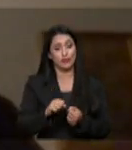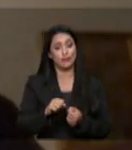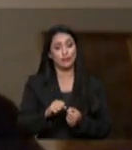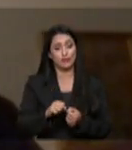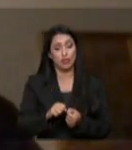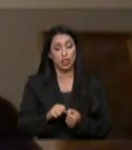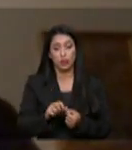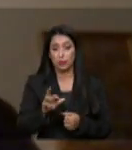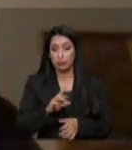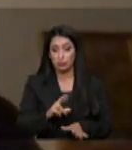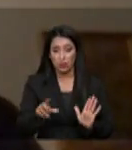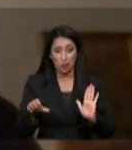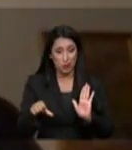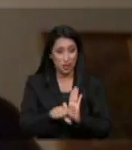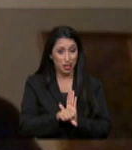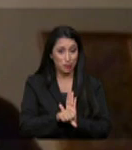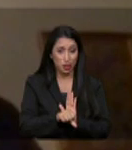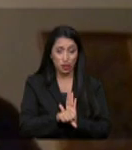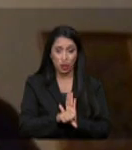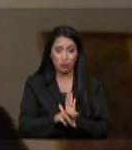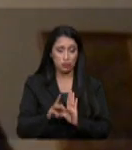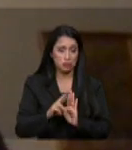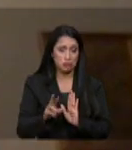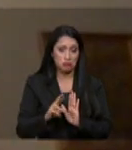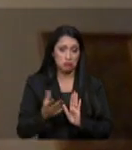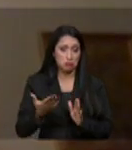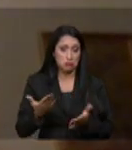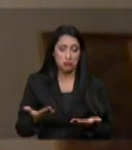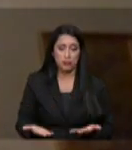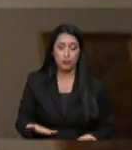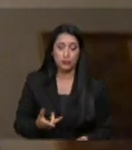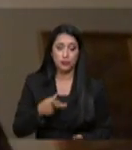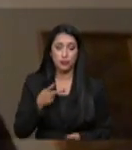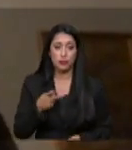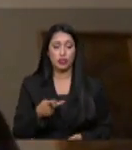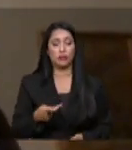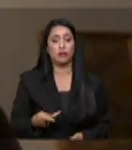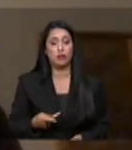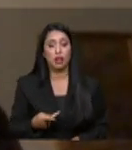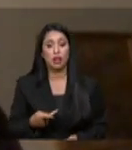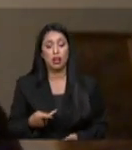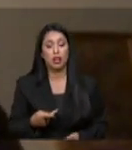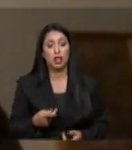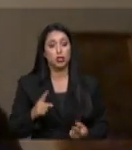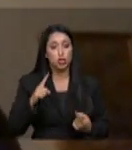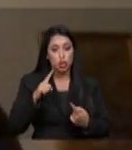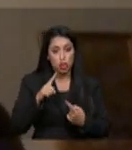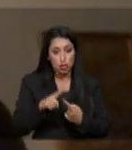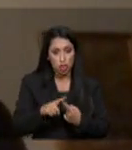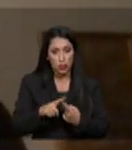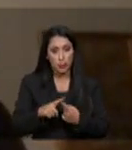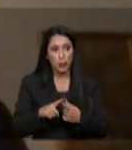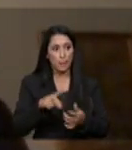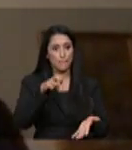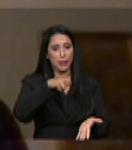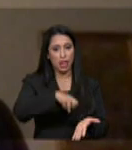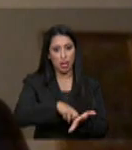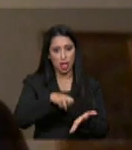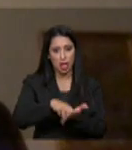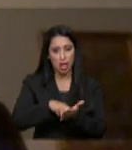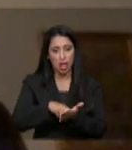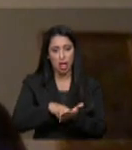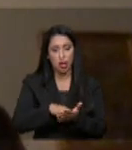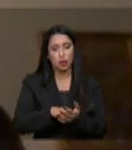ser criminosa não havendo que se falar portanto em tipicidade penal